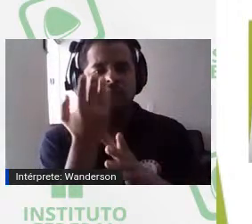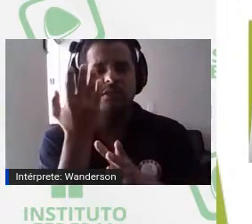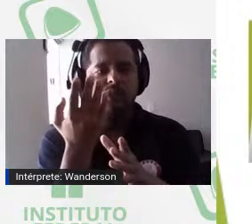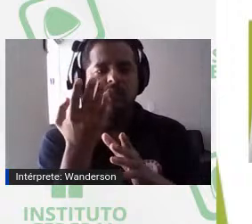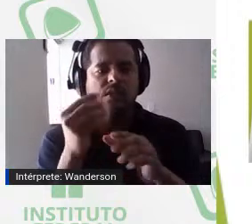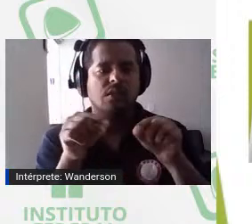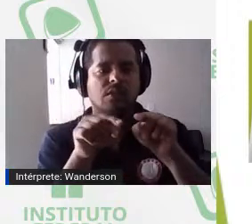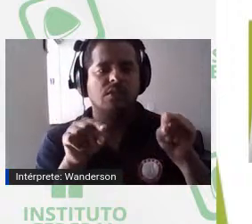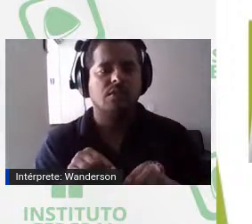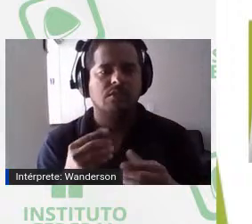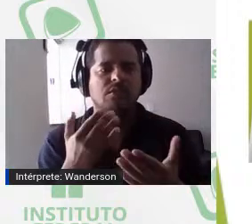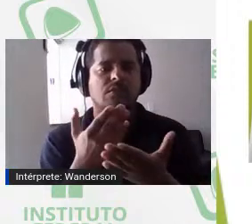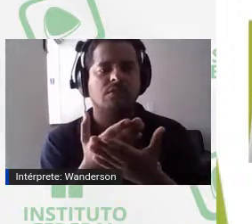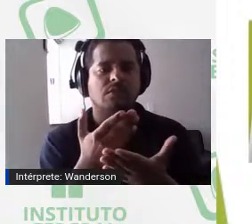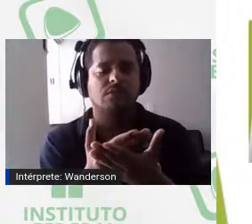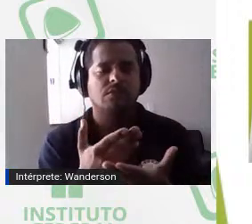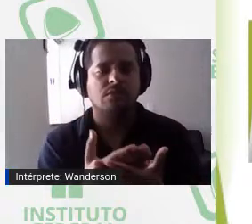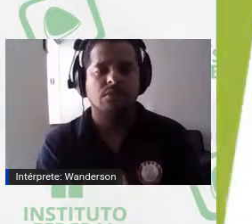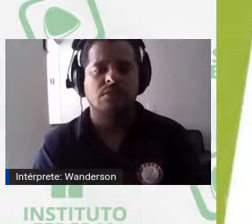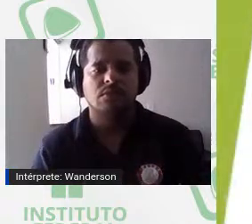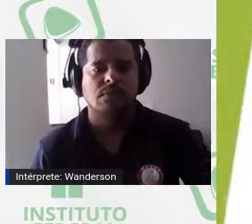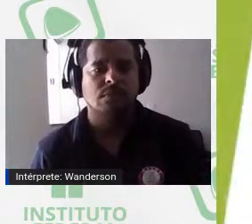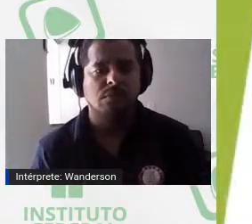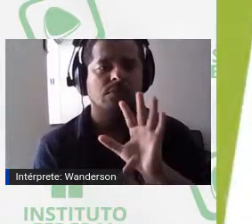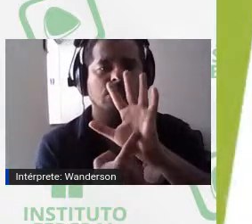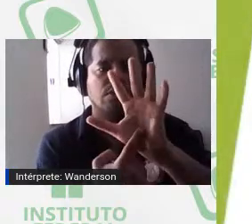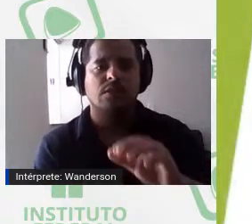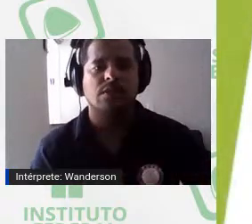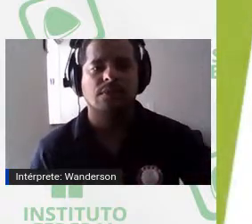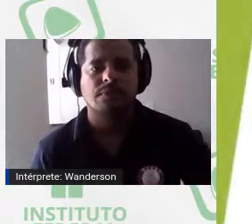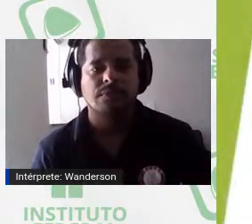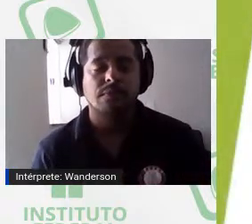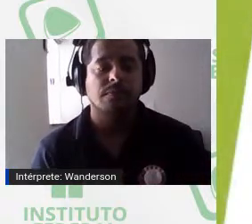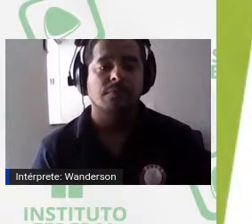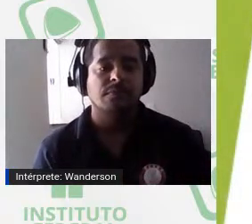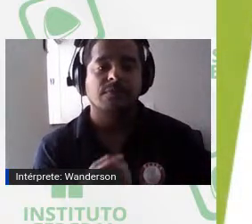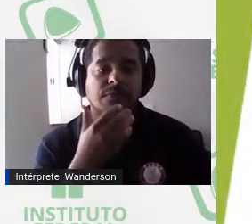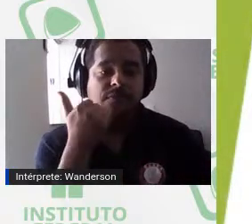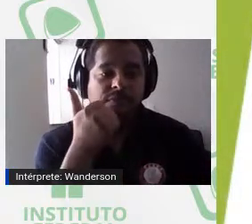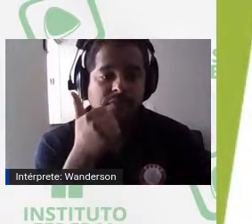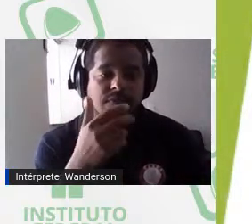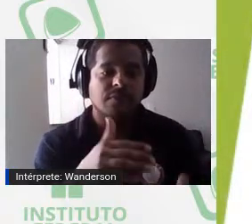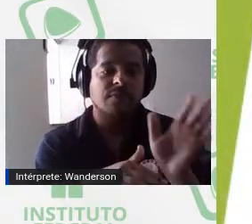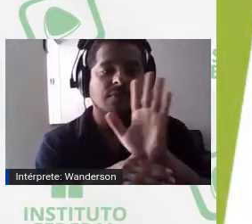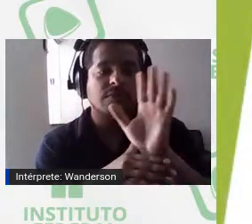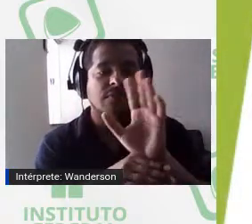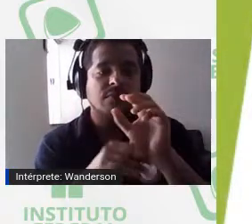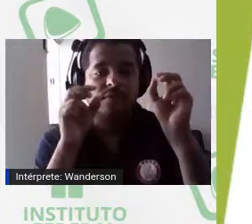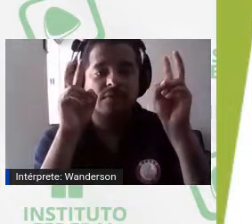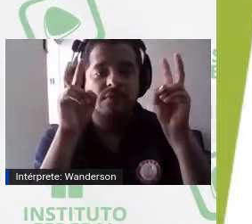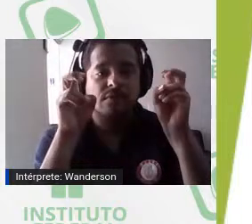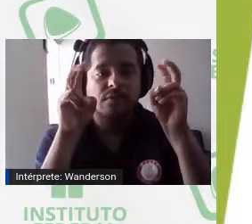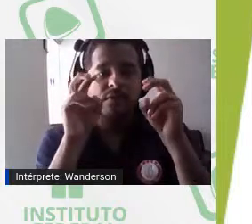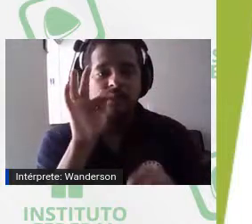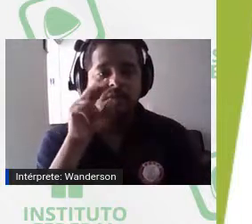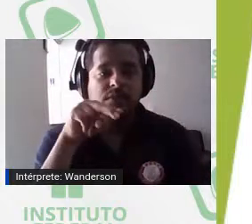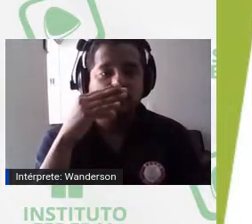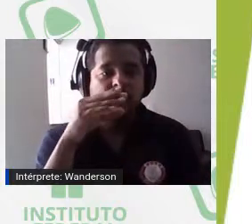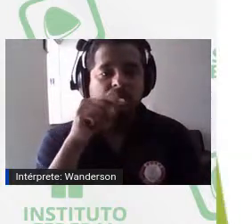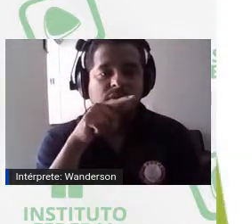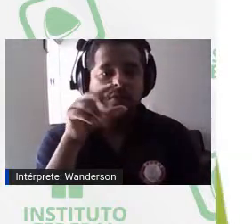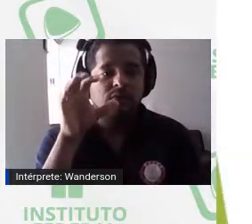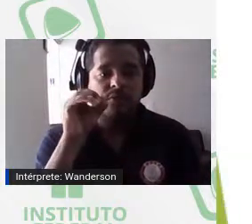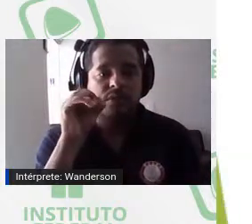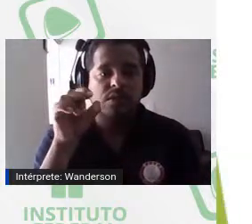uns trechos assim, para exemplificar mesmo como é que foi esse processo. Muito bem, gente, o vídeo de hoje tem como tema função quadrática e equação horária do